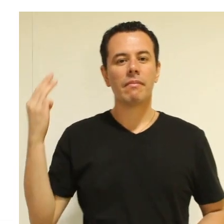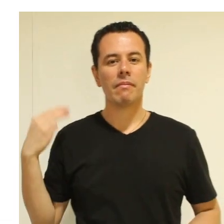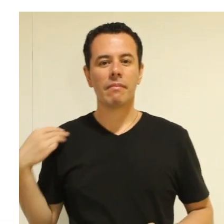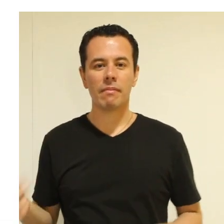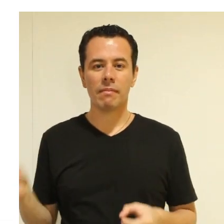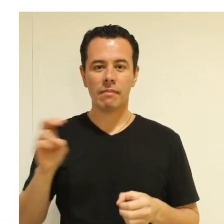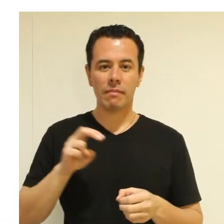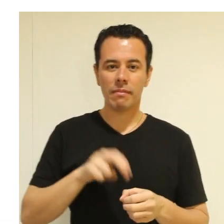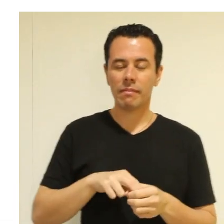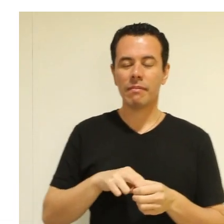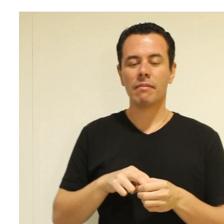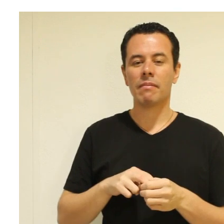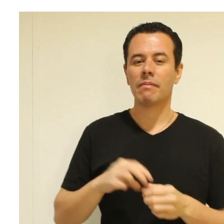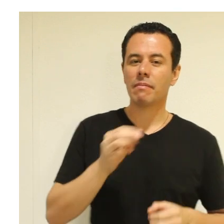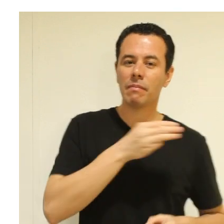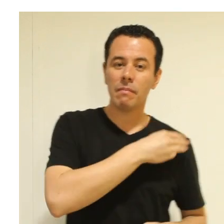de Nazaré,